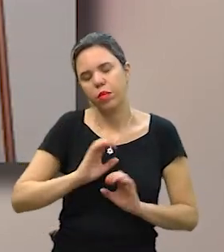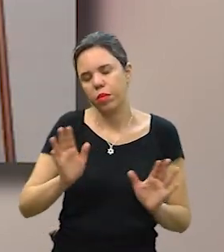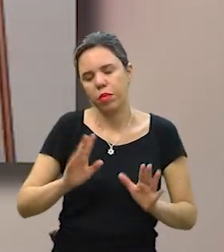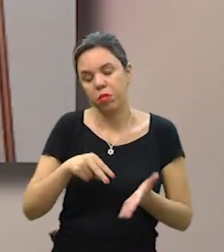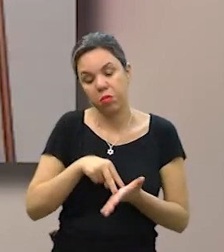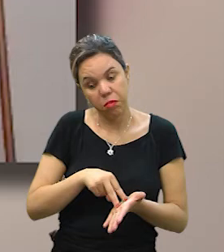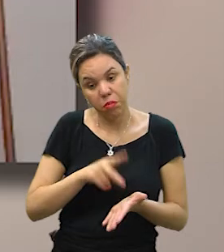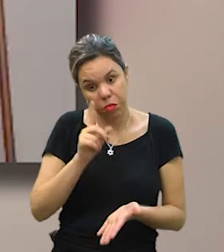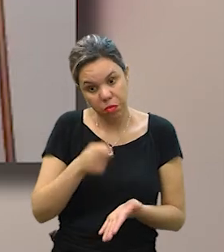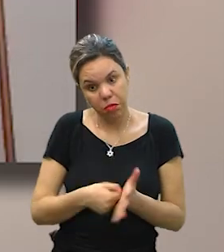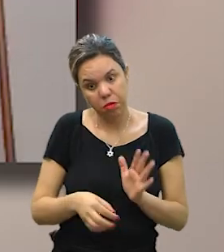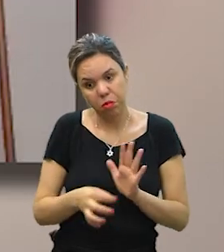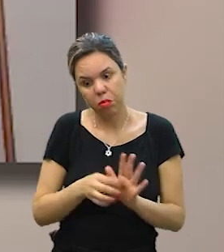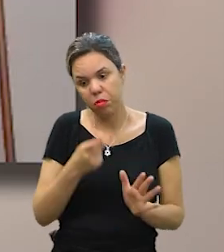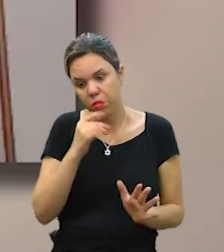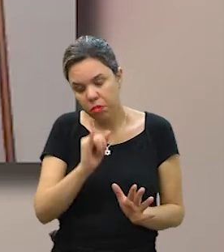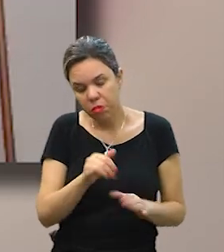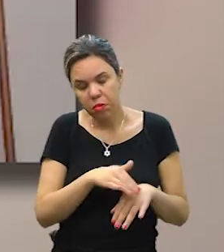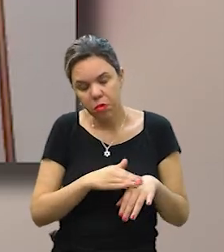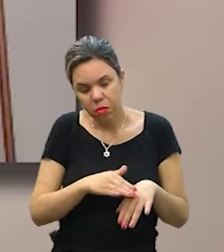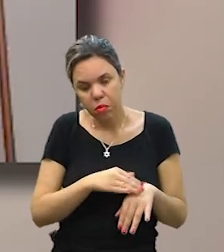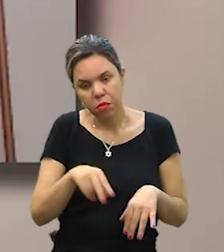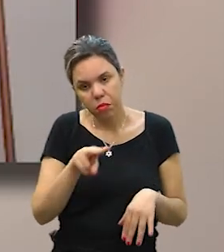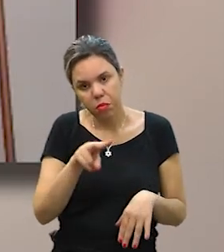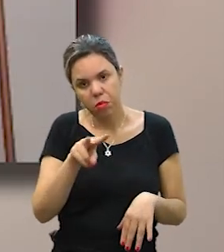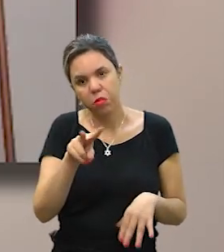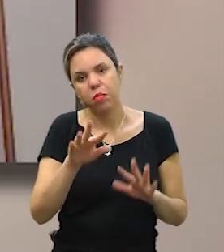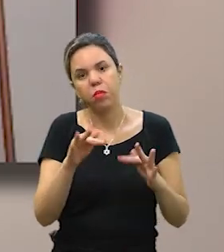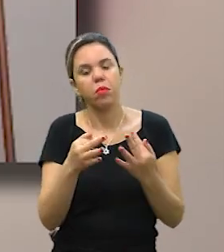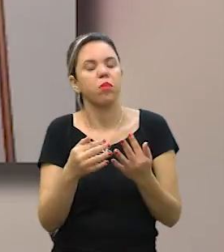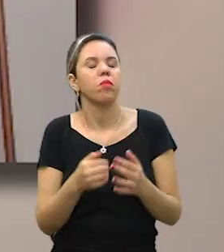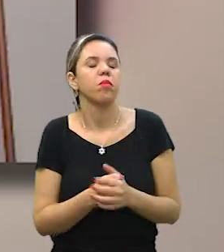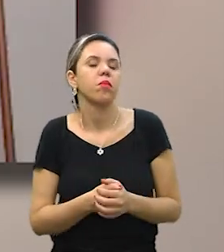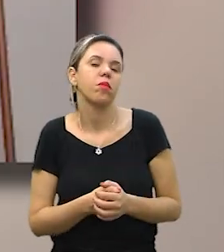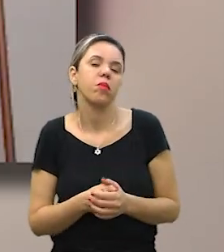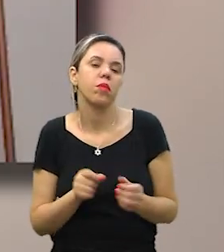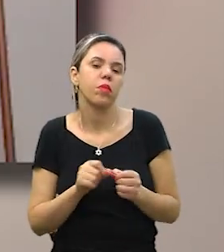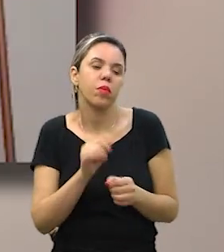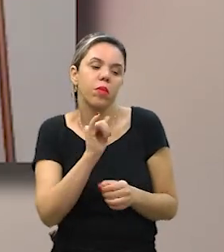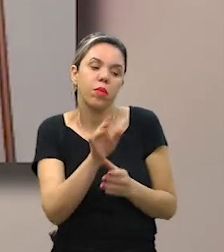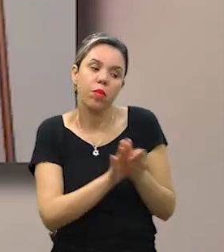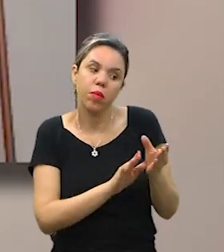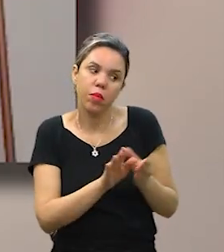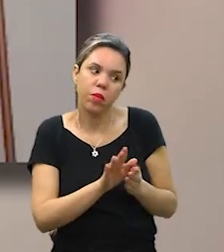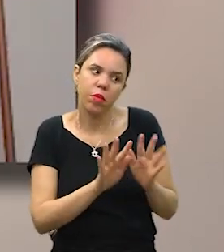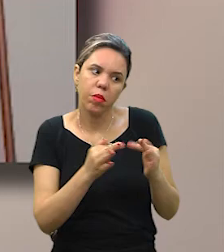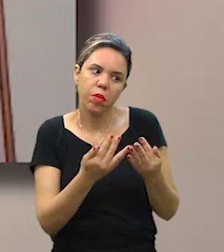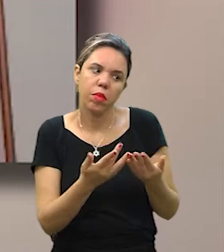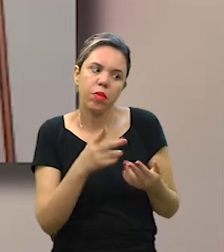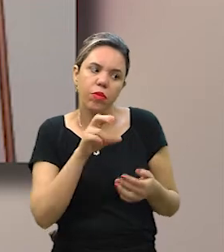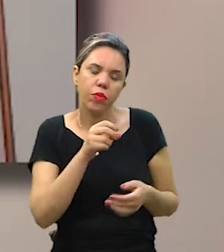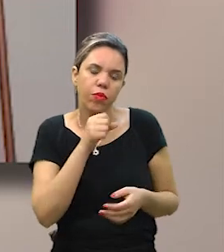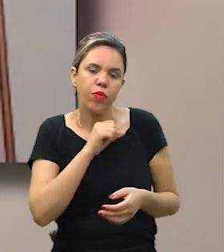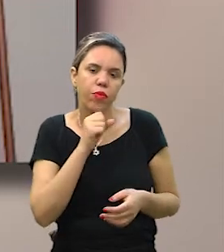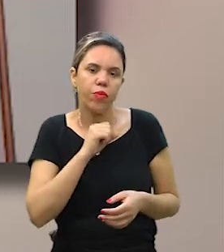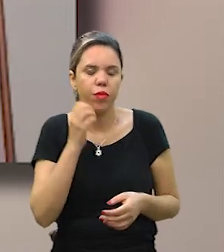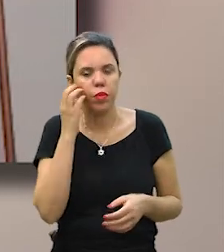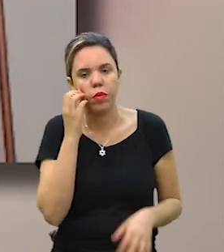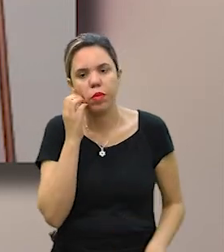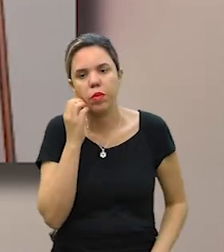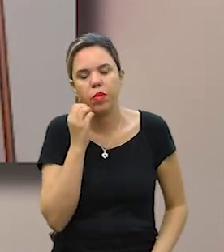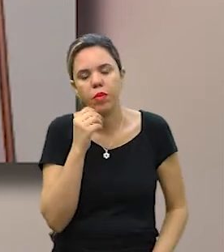absorvam, sejam firmes na opinião, na decisão de vocês e falem, orientem, né, esses